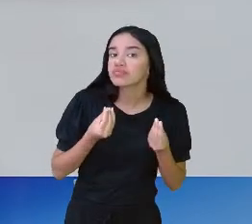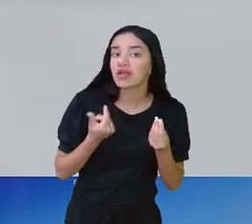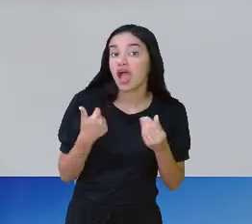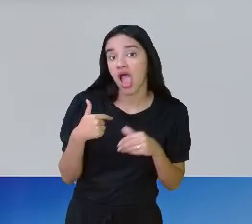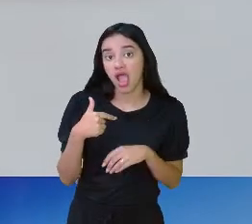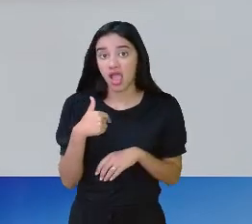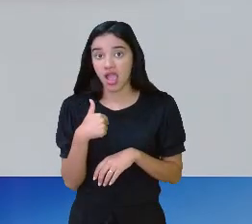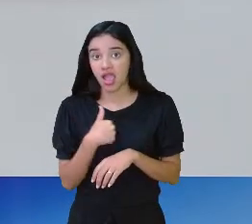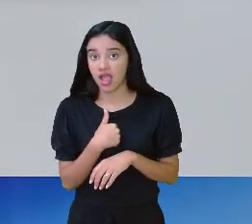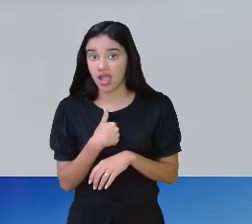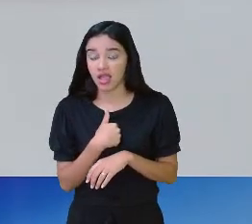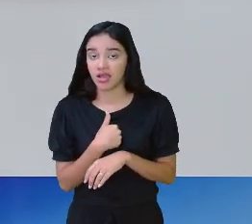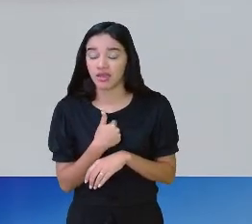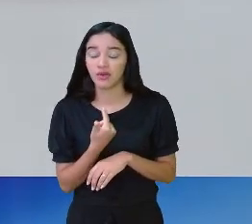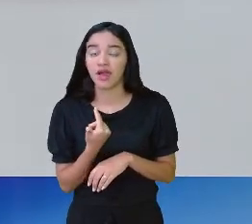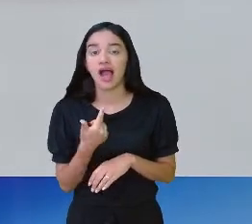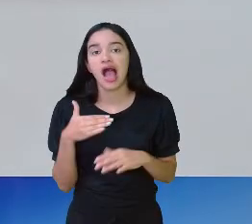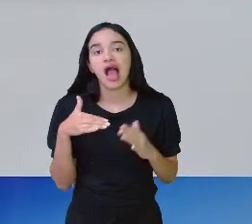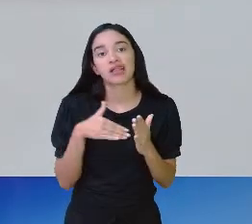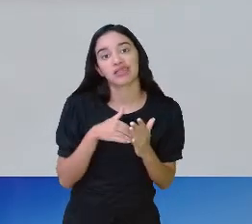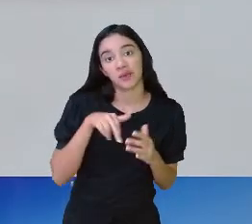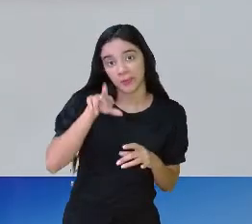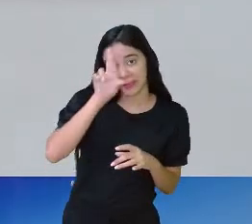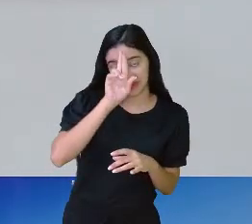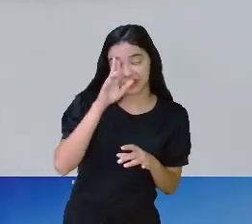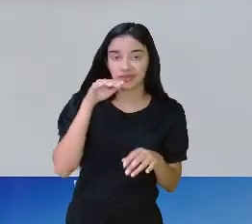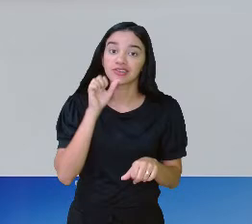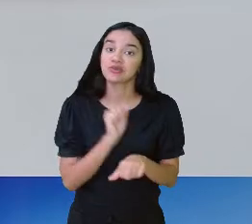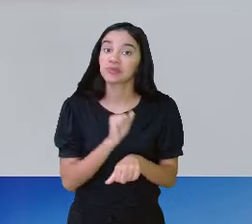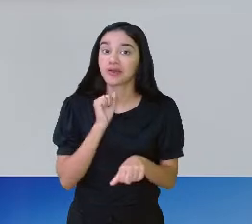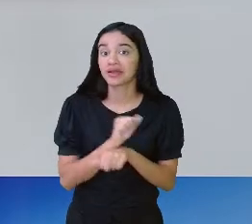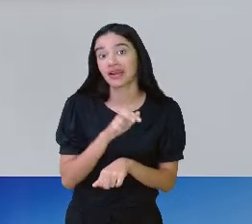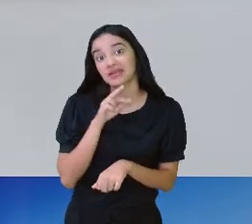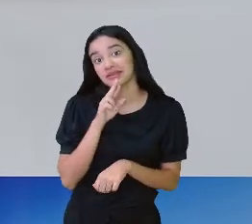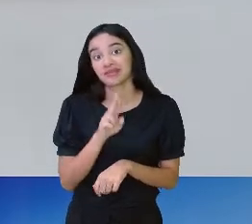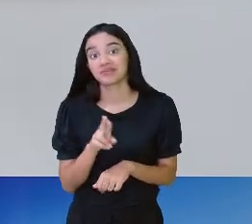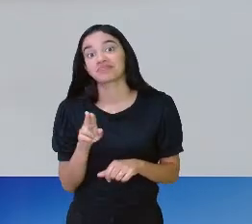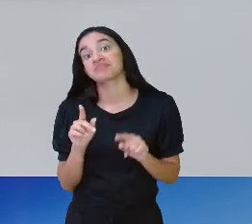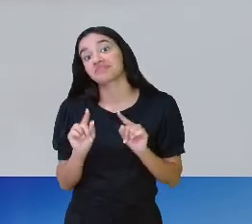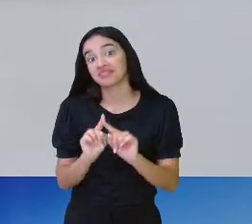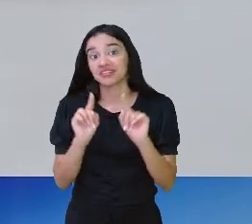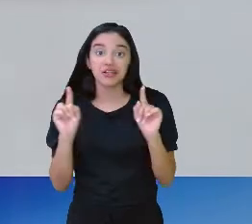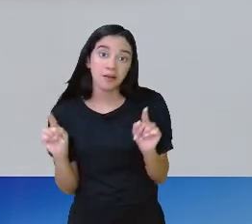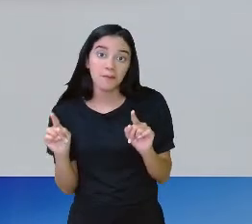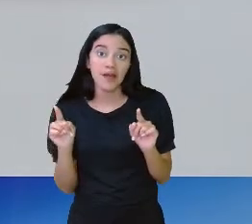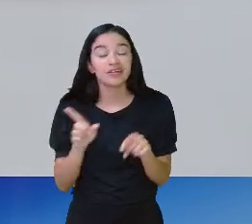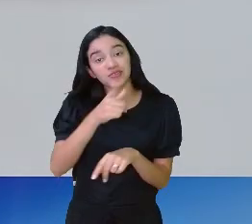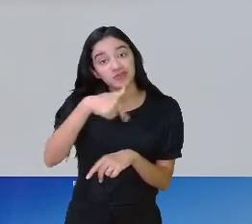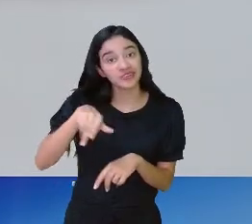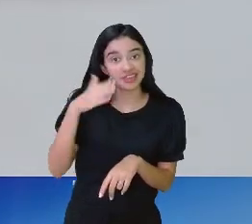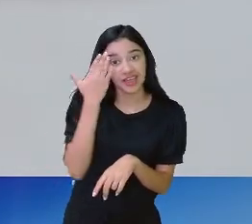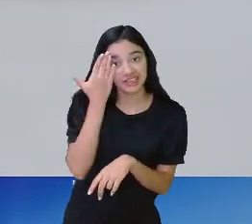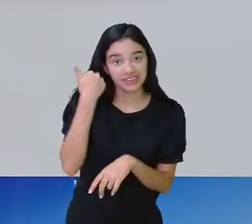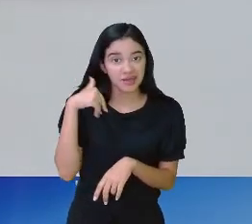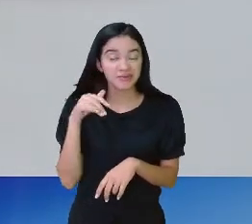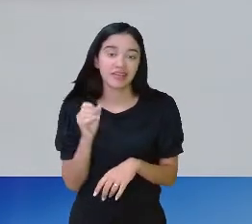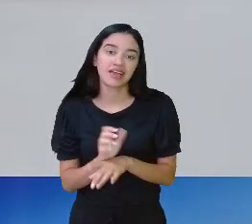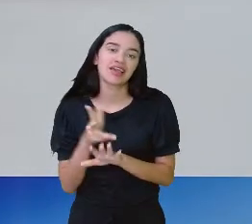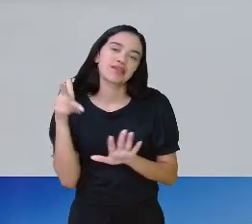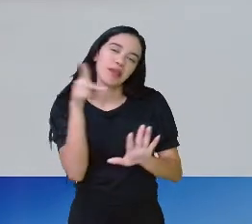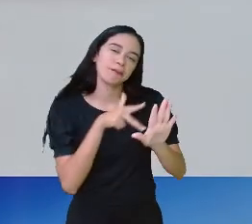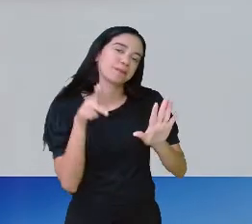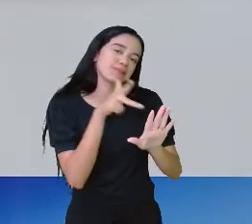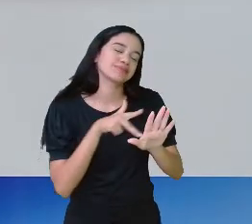Eu ficaria até o meio-dia esperando essa resposta. Porém, vocês sabem que a produção